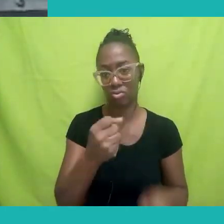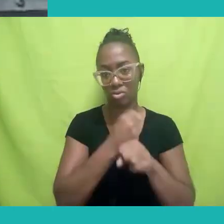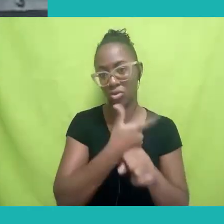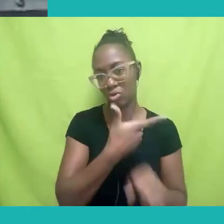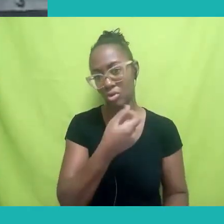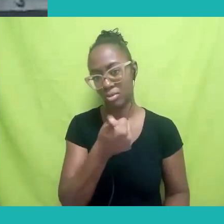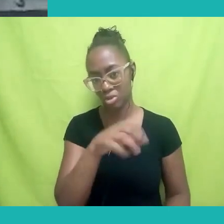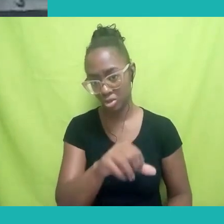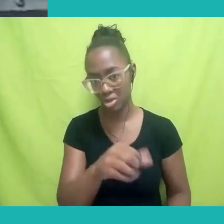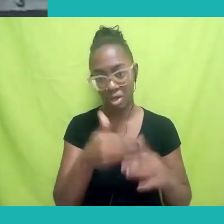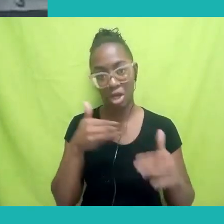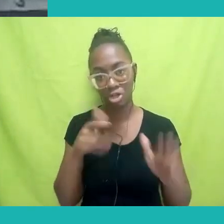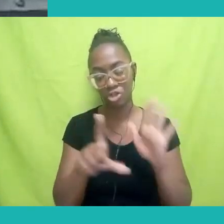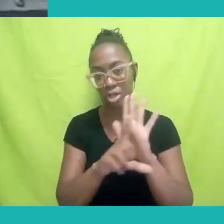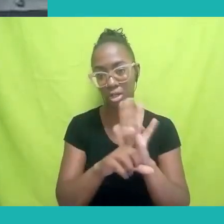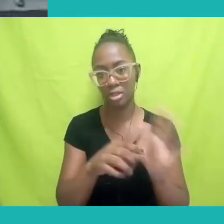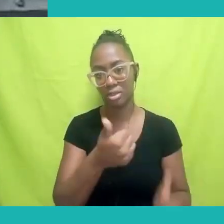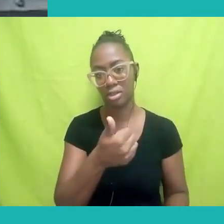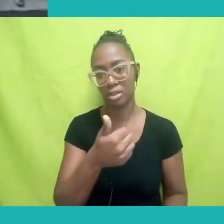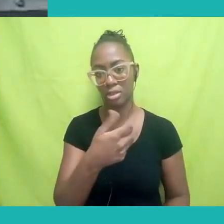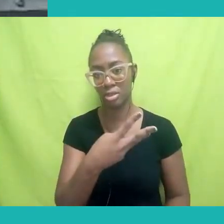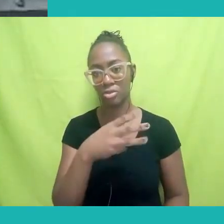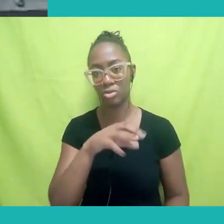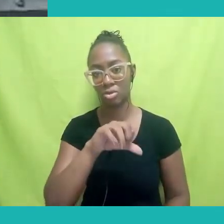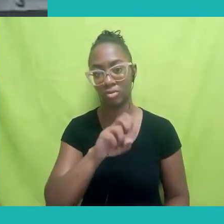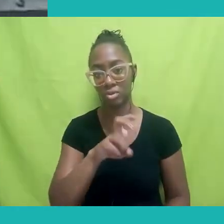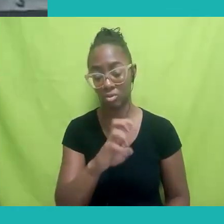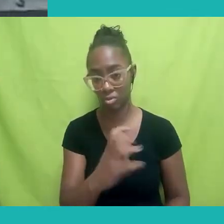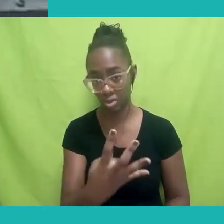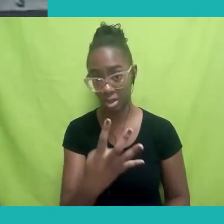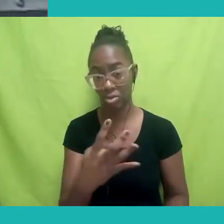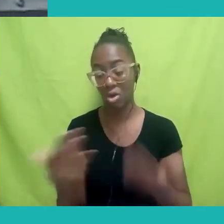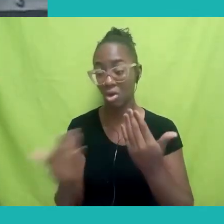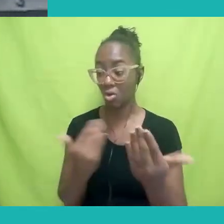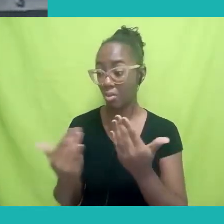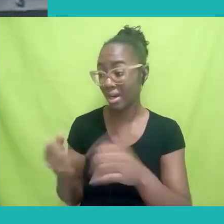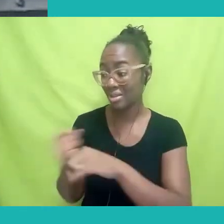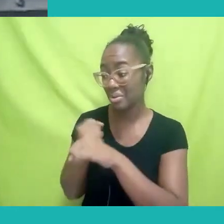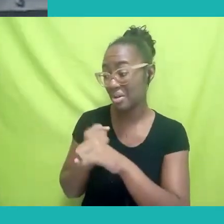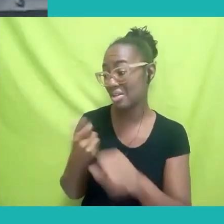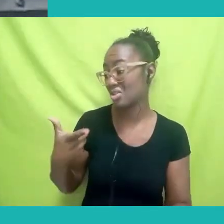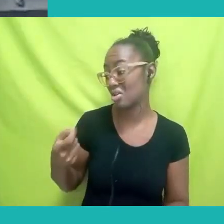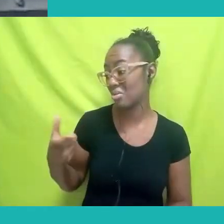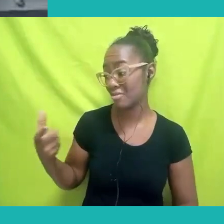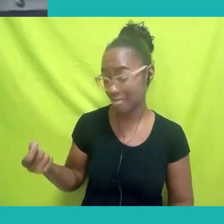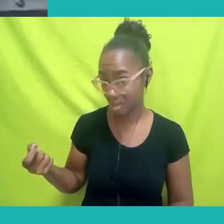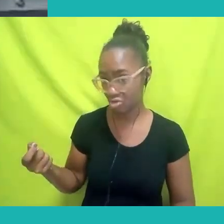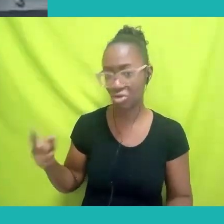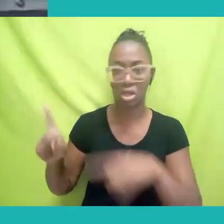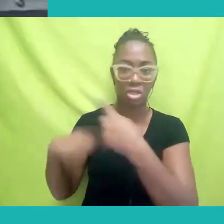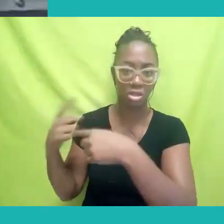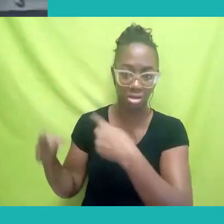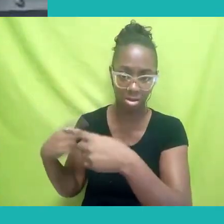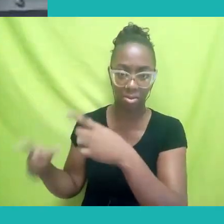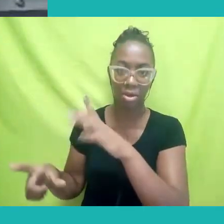antes da 13954, com os primeiros 6 meses do ano de 2020, já depois